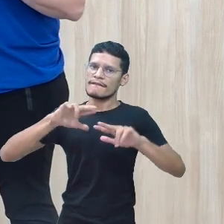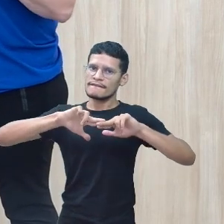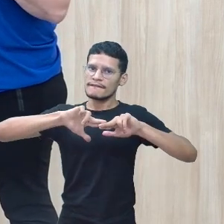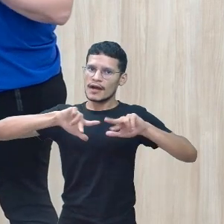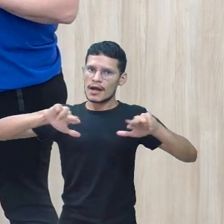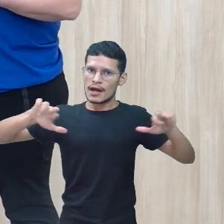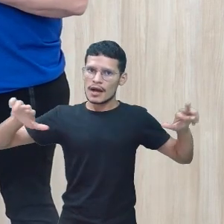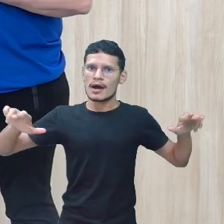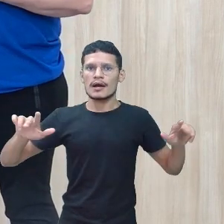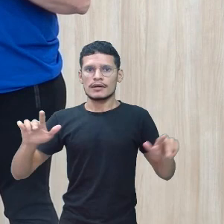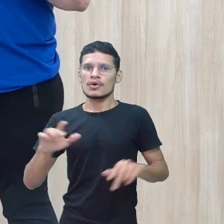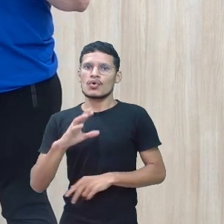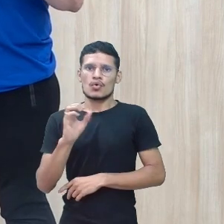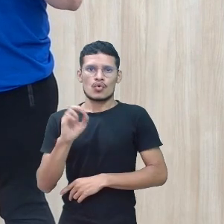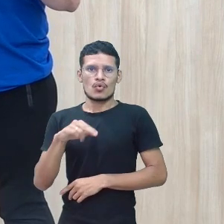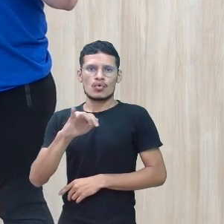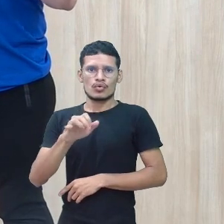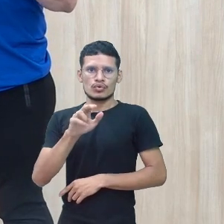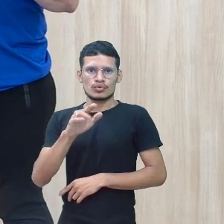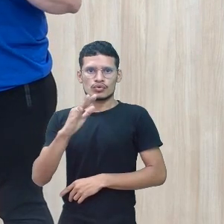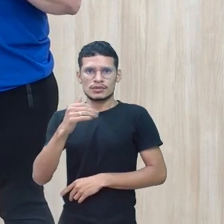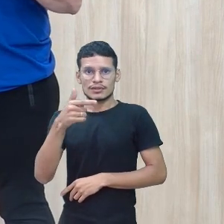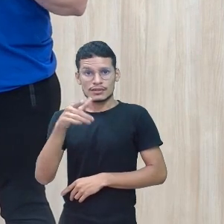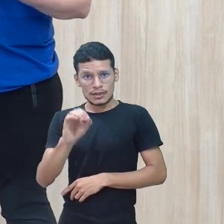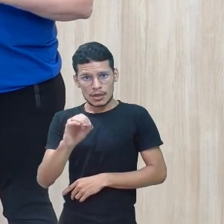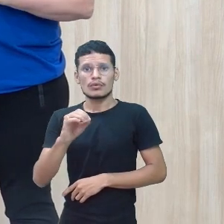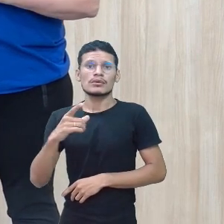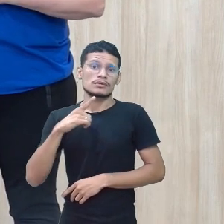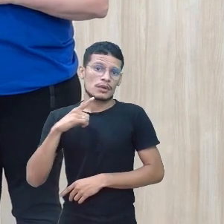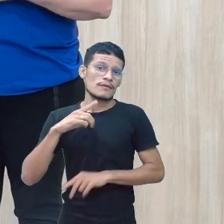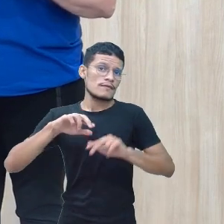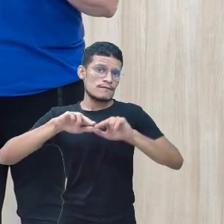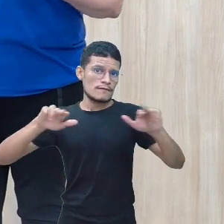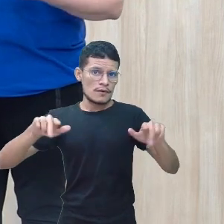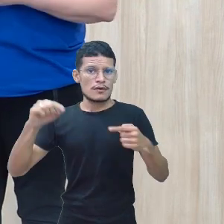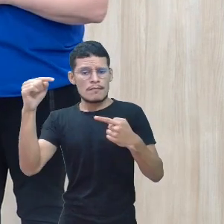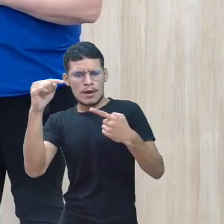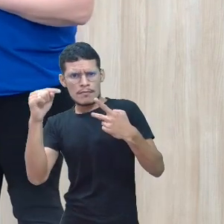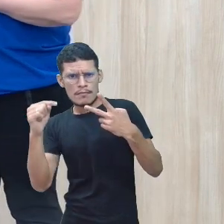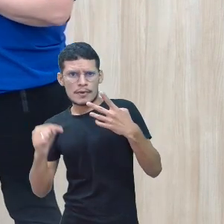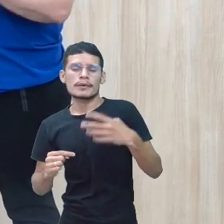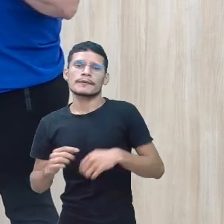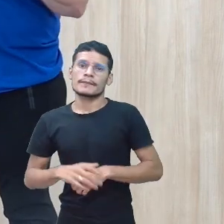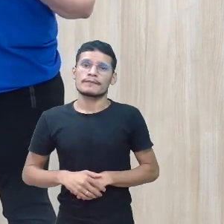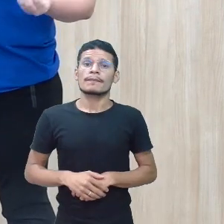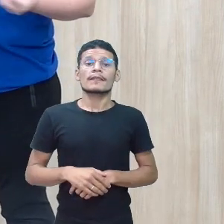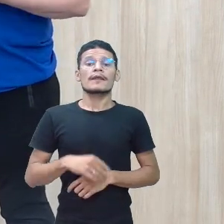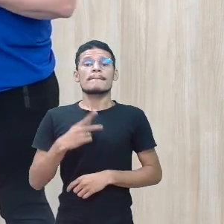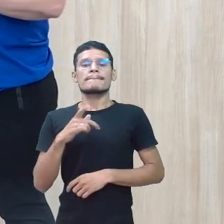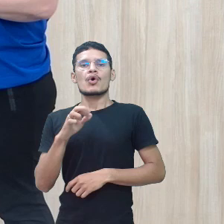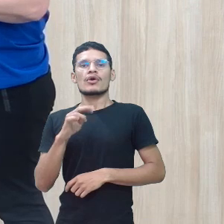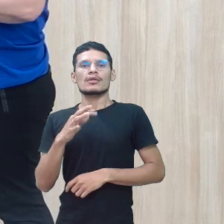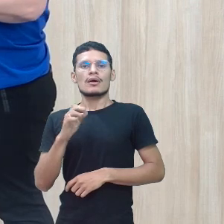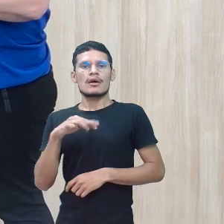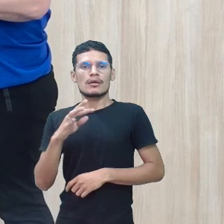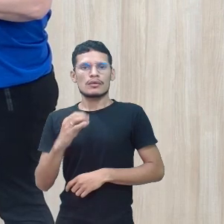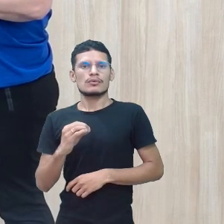várias conjunções, né? E, nem, porém, contanto, entretanto, todavia, portanto.